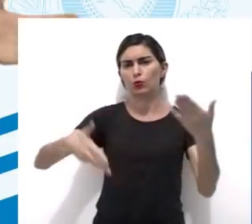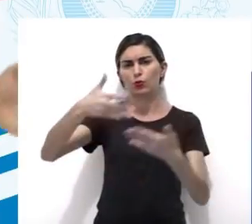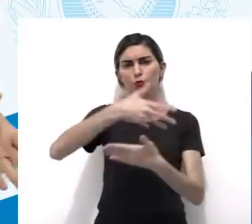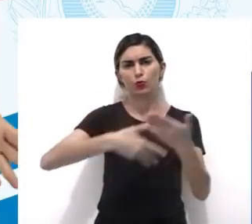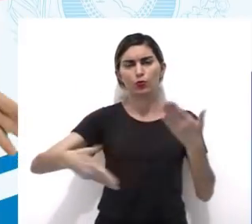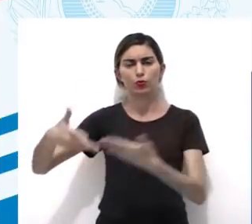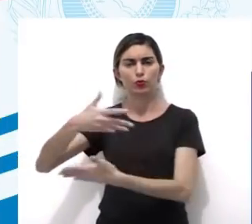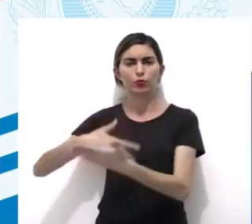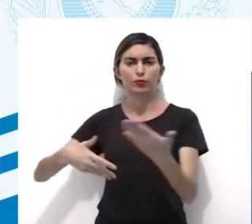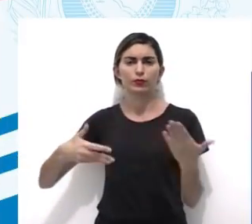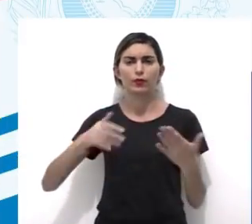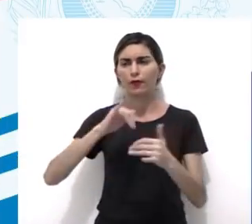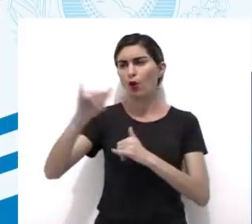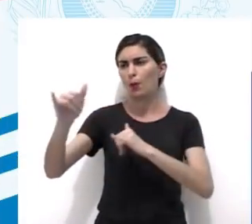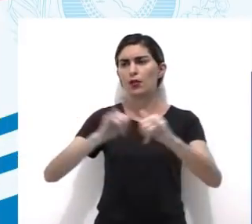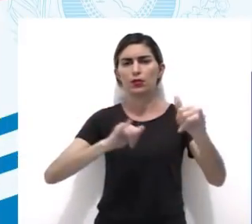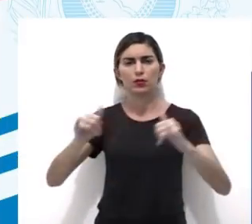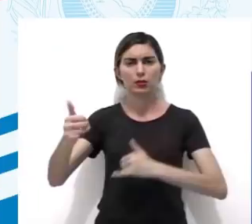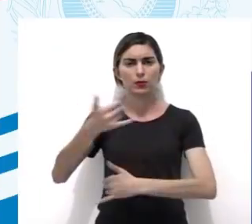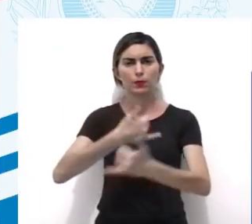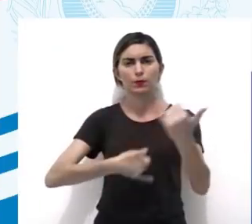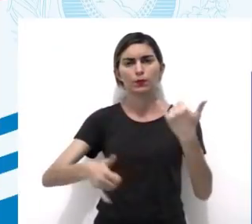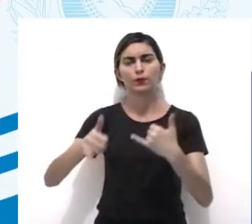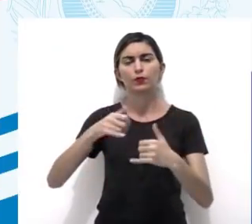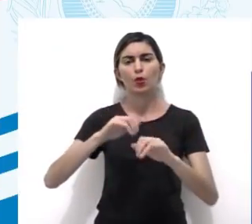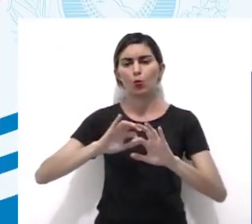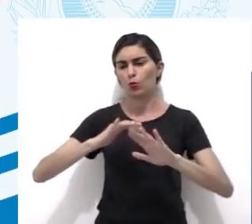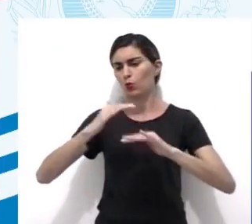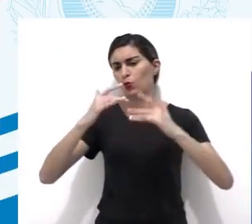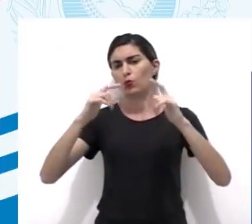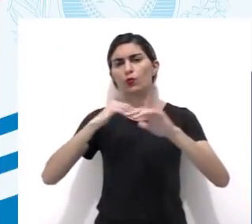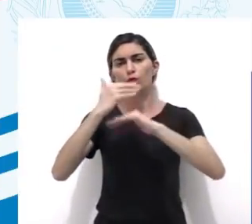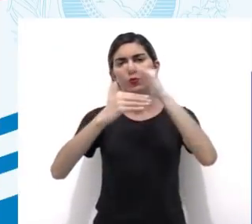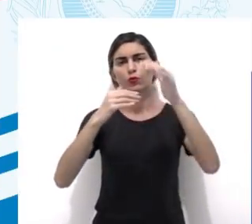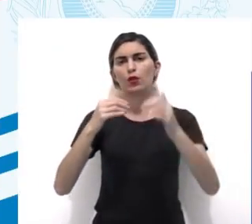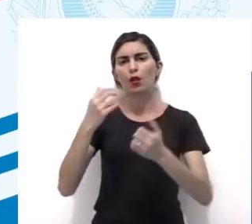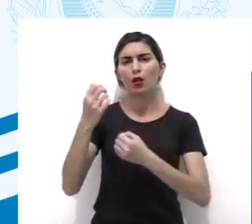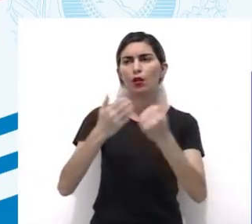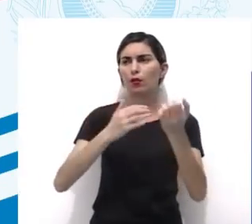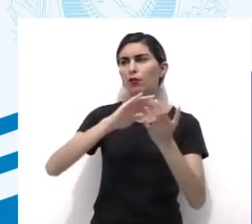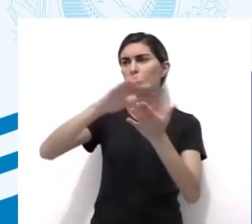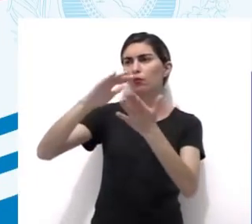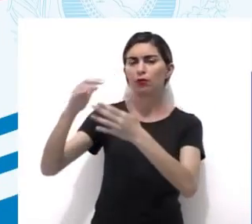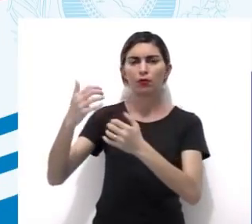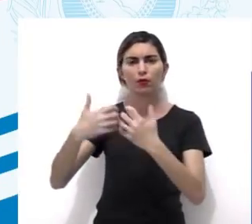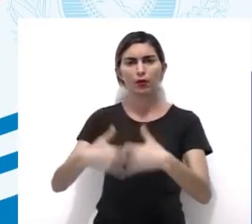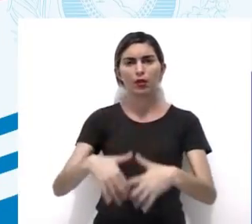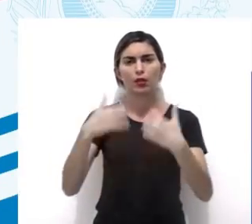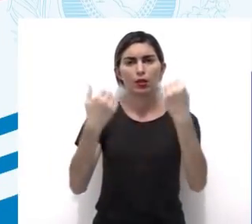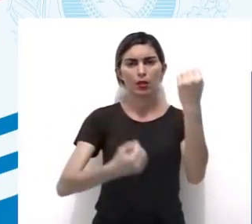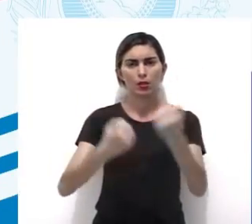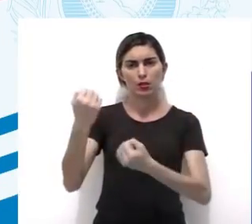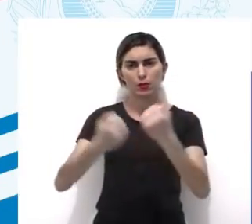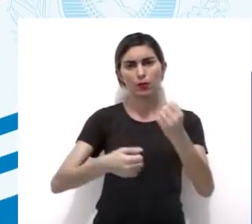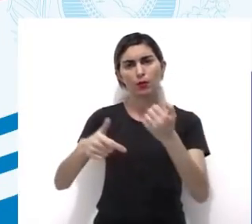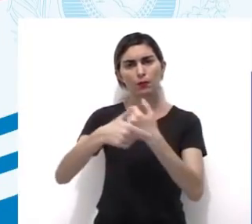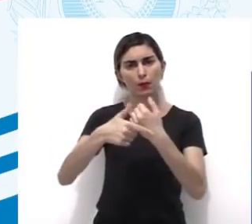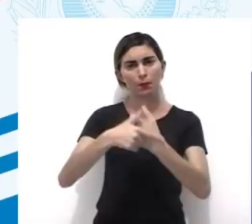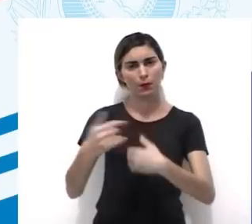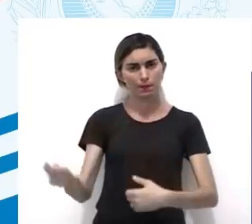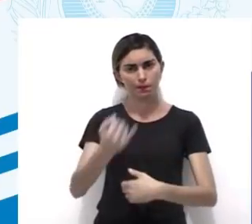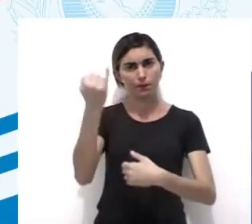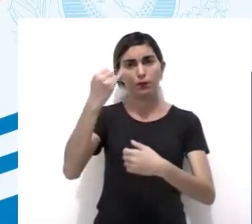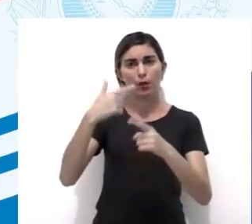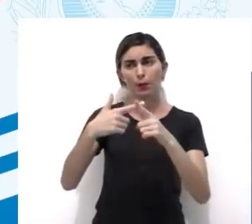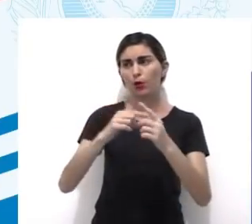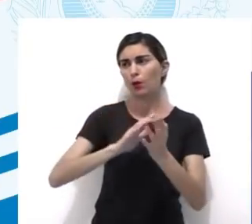troca de fluxos de informação, além de uma maior evolução nos meios de transporte. Os transportes também têm um papel fundamental, porque é